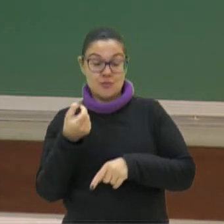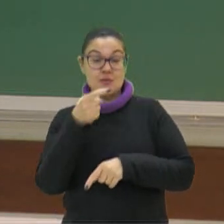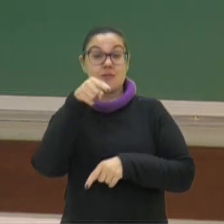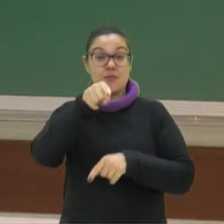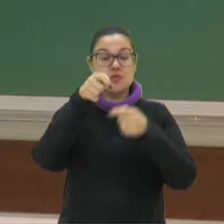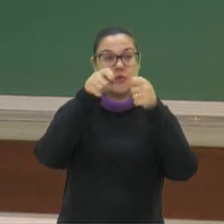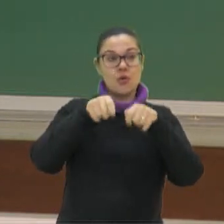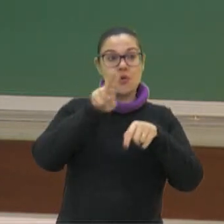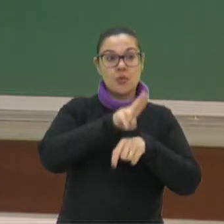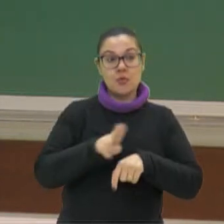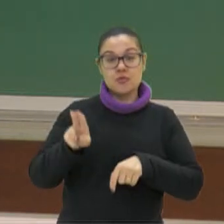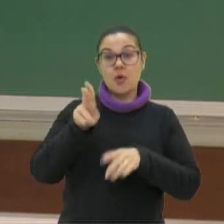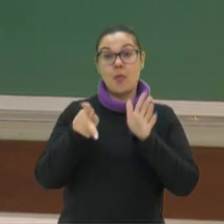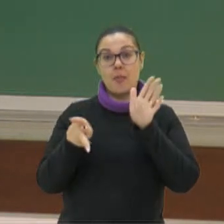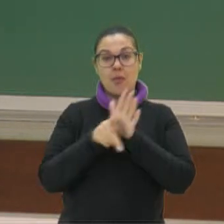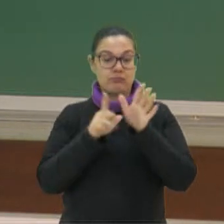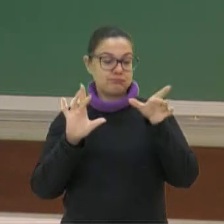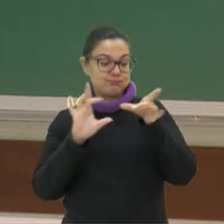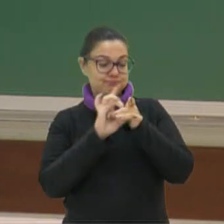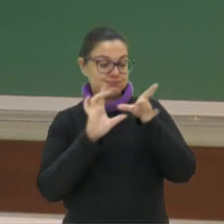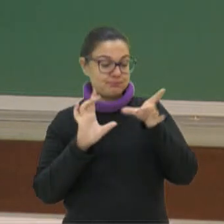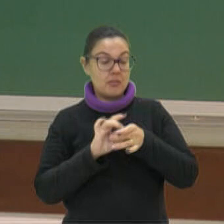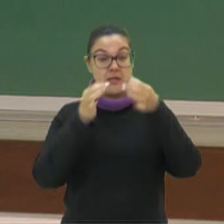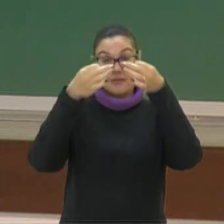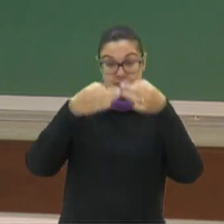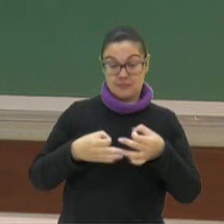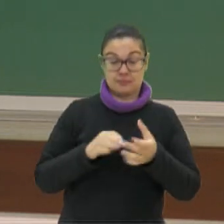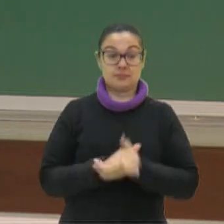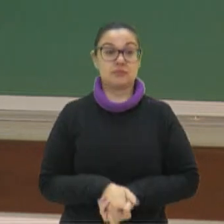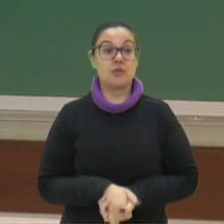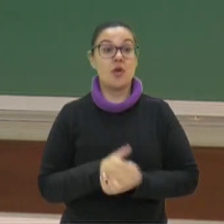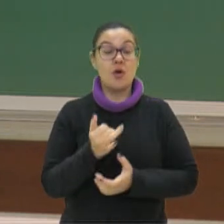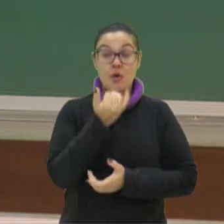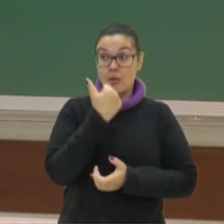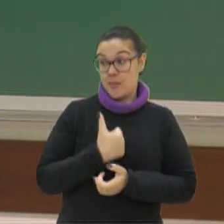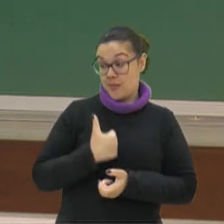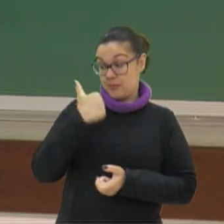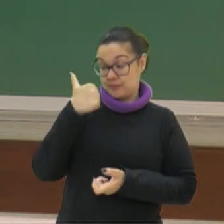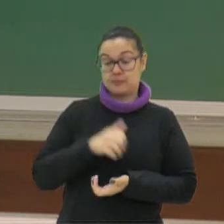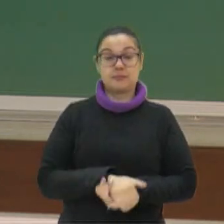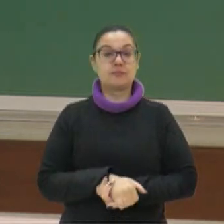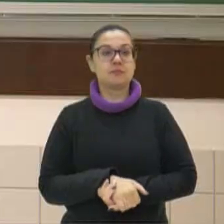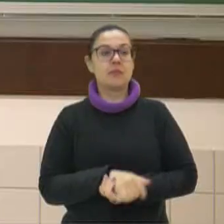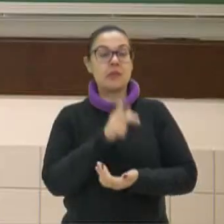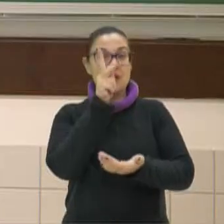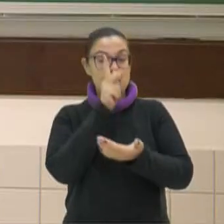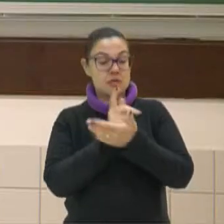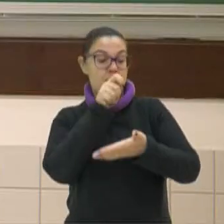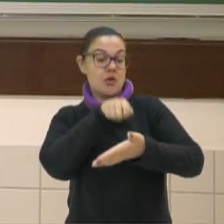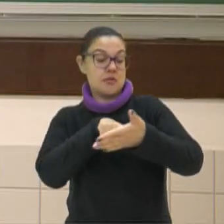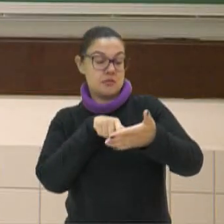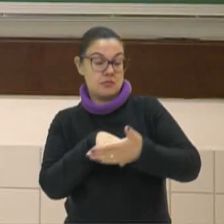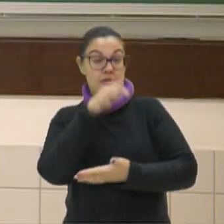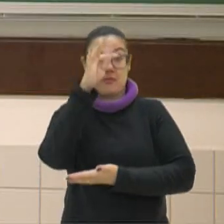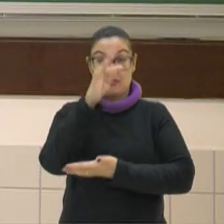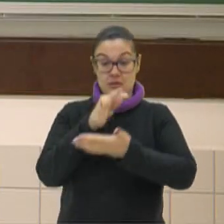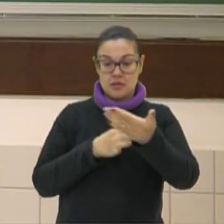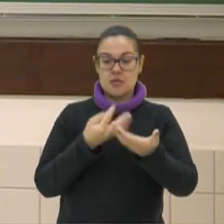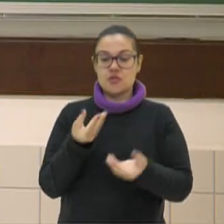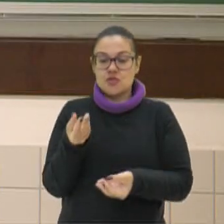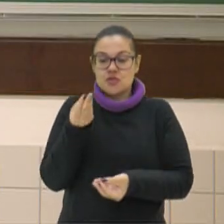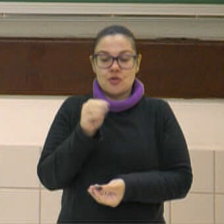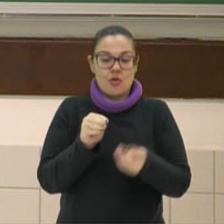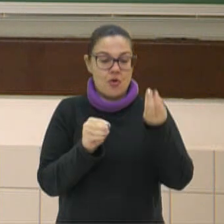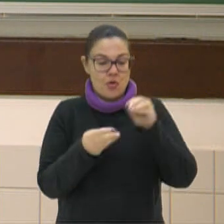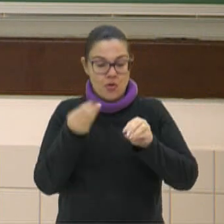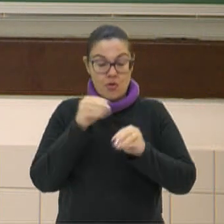você utilizar os elementos conectivos de forma adequada. Aqui tem uma informação importante para vocês, que quando nós escrevemos um texto, nós colocamos